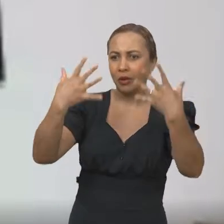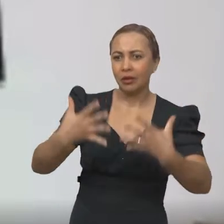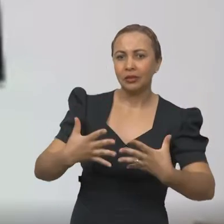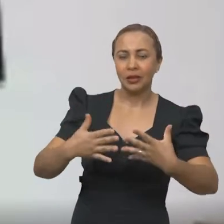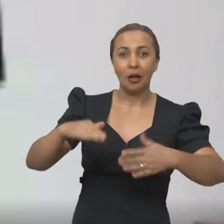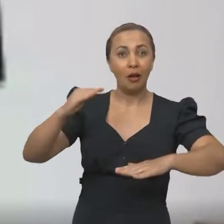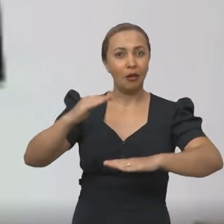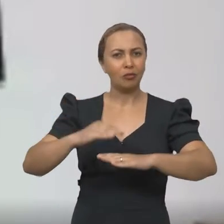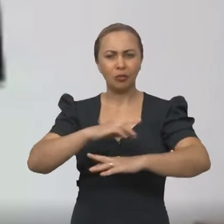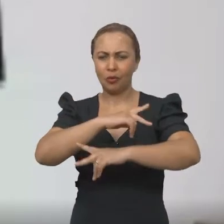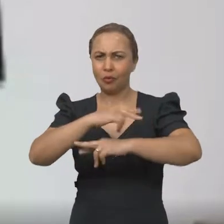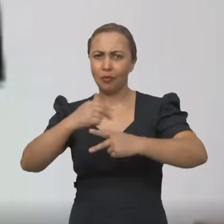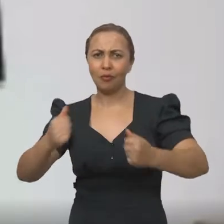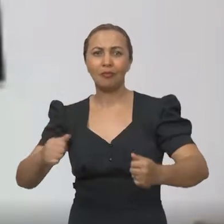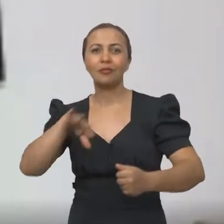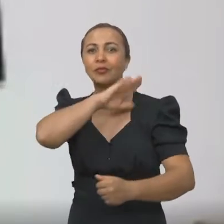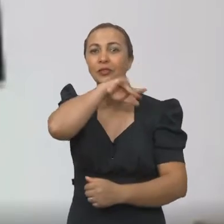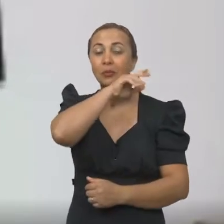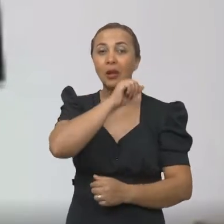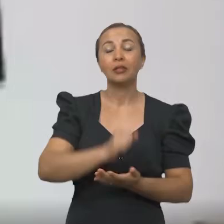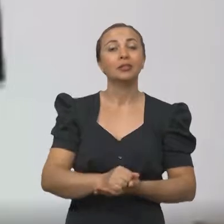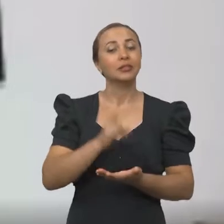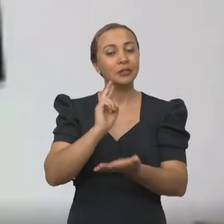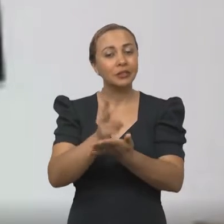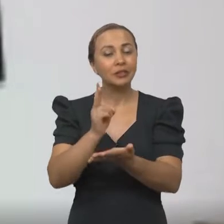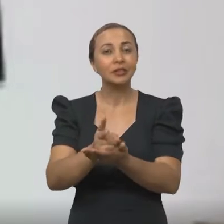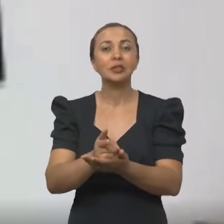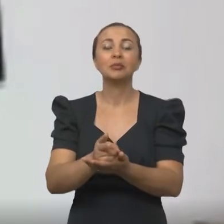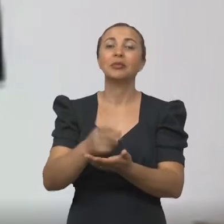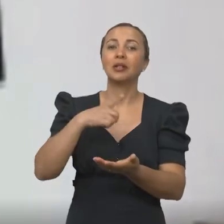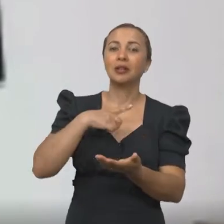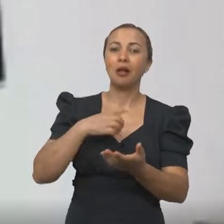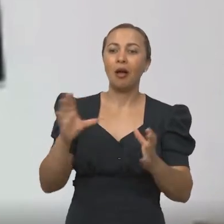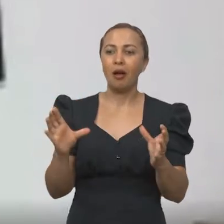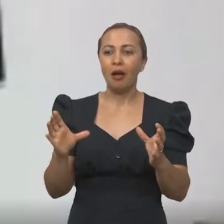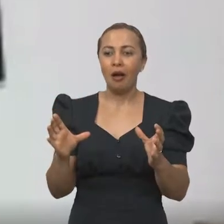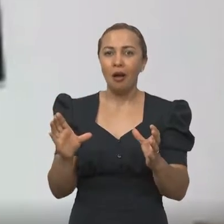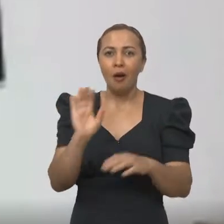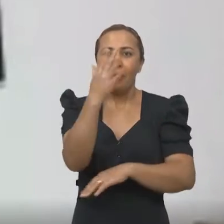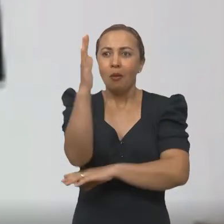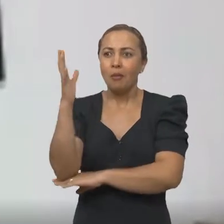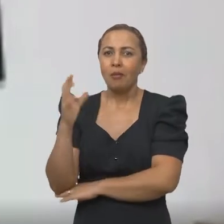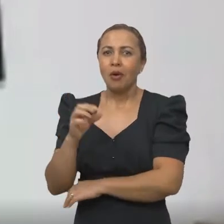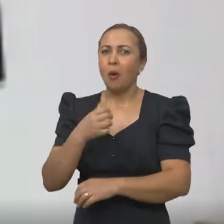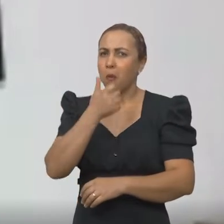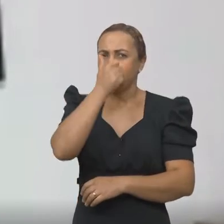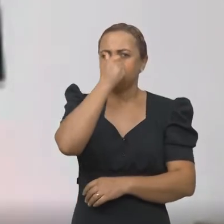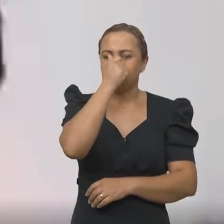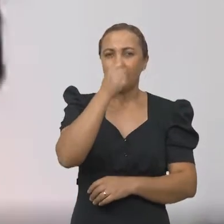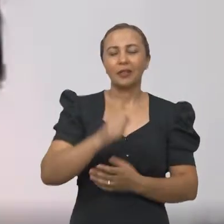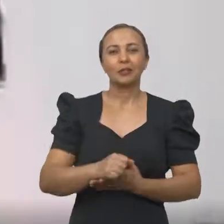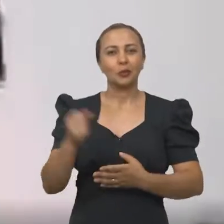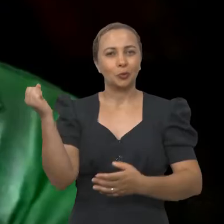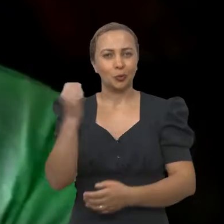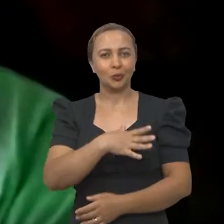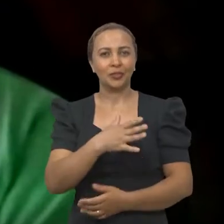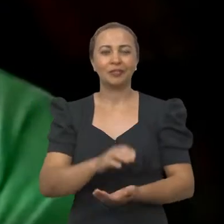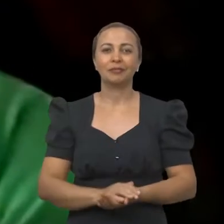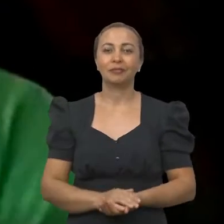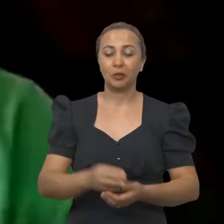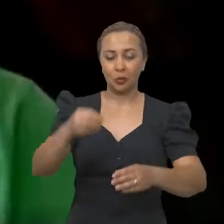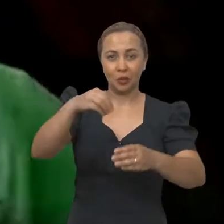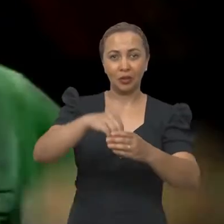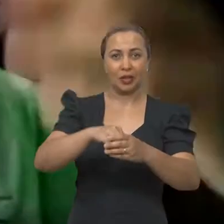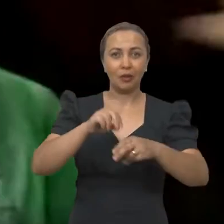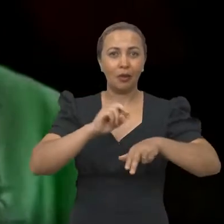e descrições de espécies constantes nessa região, que é, de fato, um hotspot de biodiversidade, né? Então,